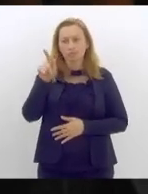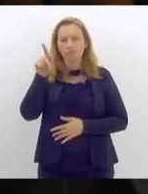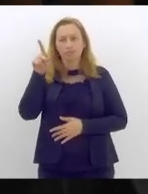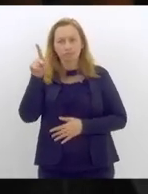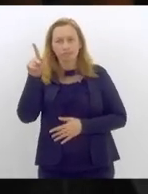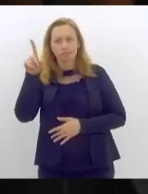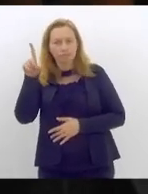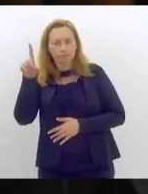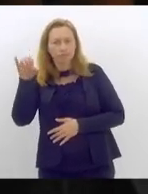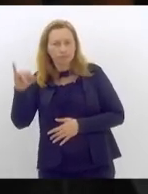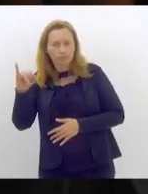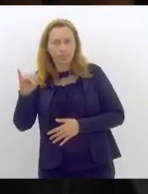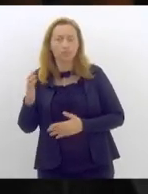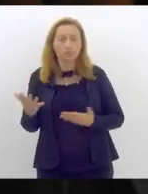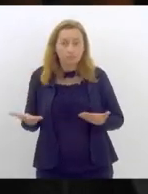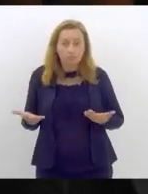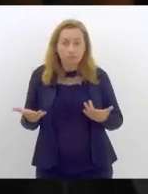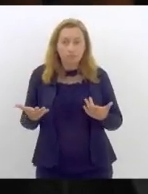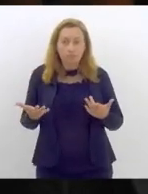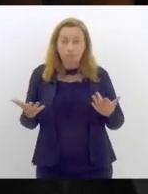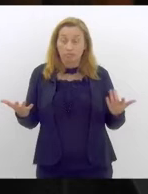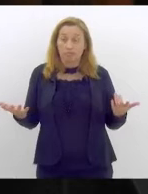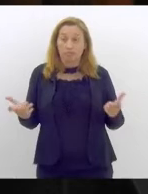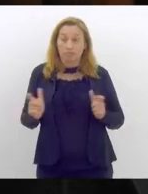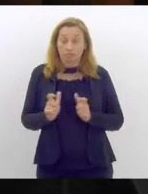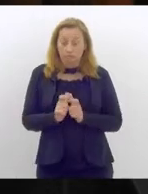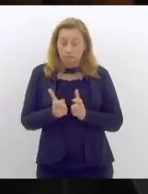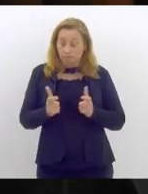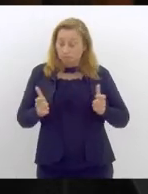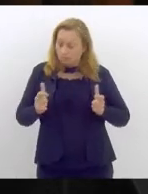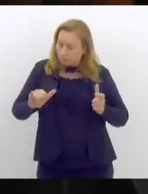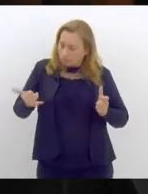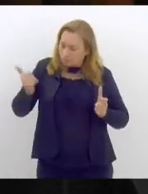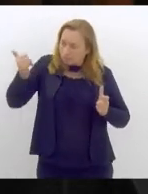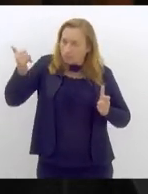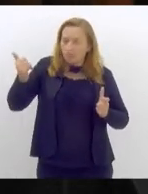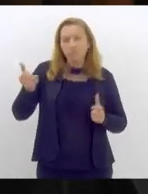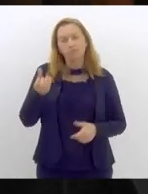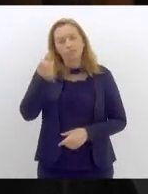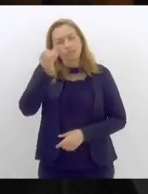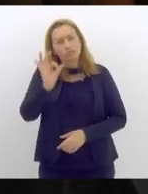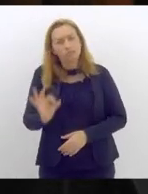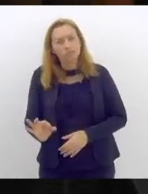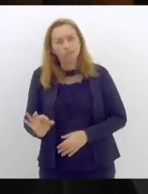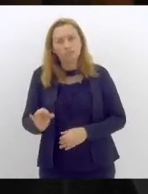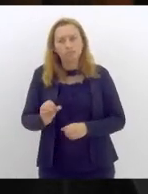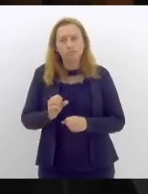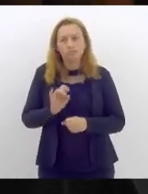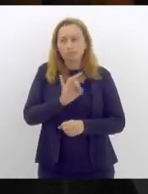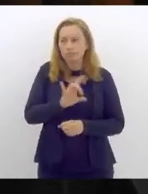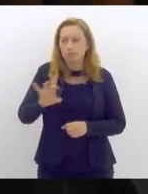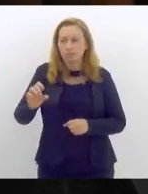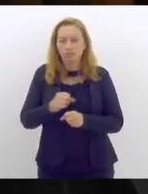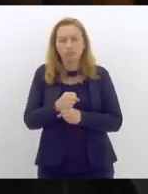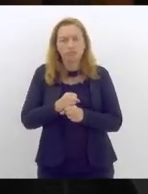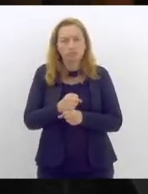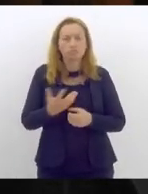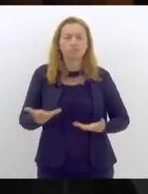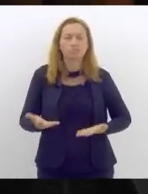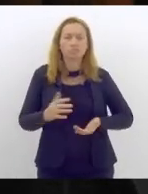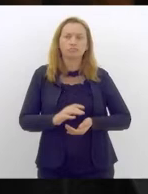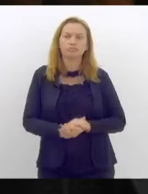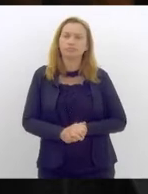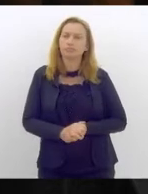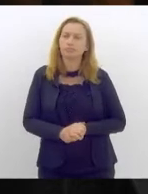com uma barbaridade de um acréscimo de um juro de 6% ao ano que fez com